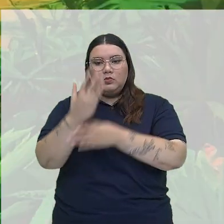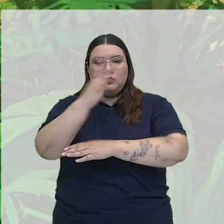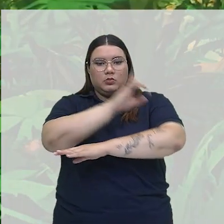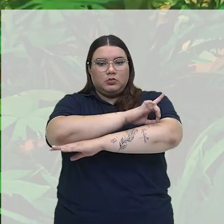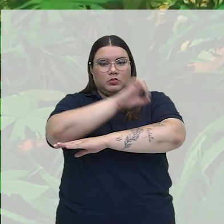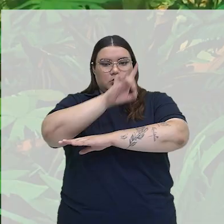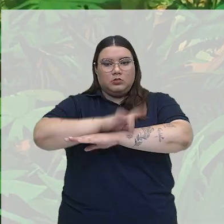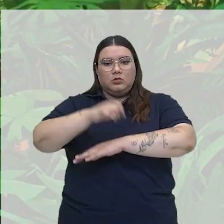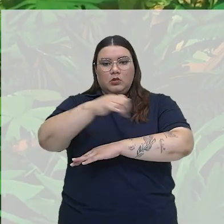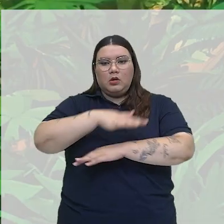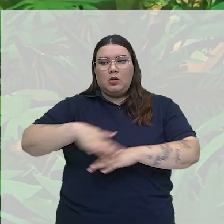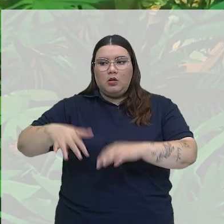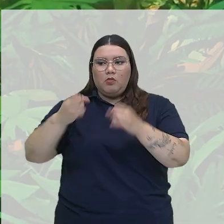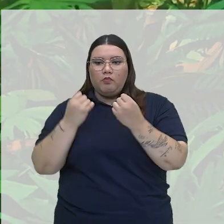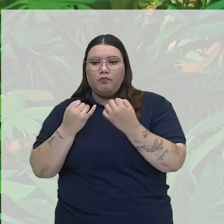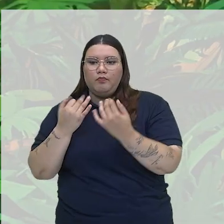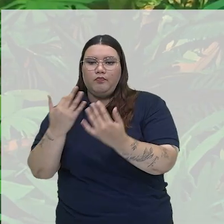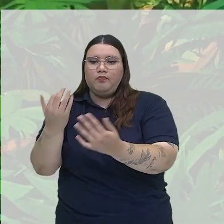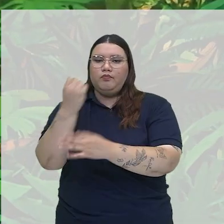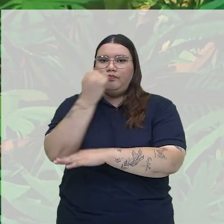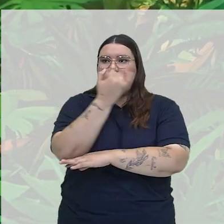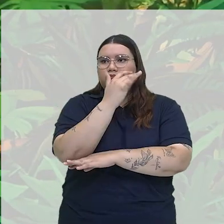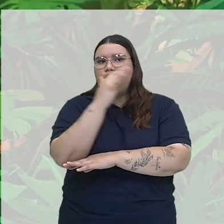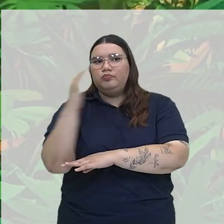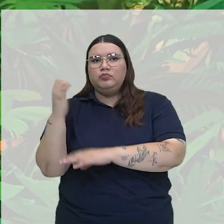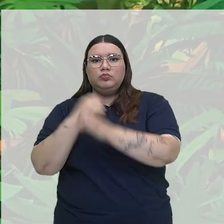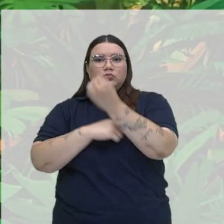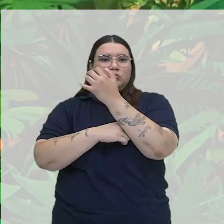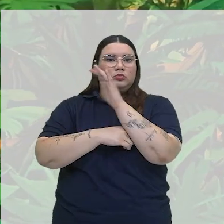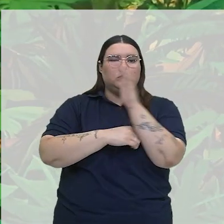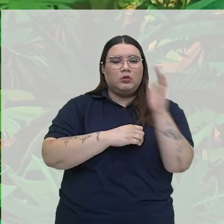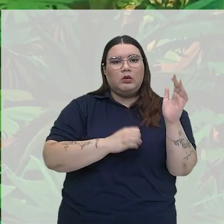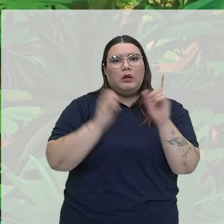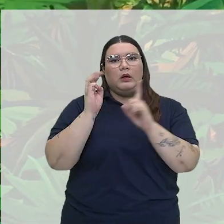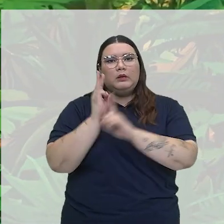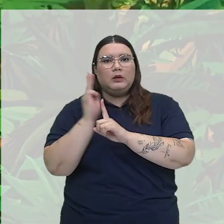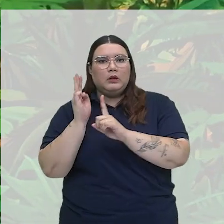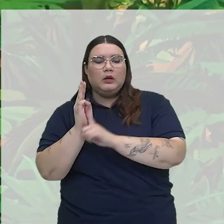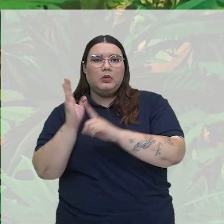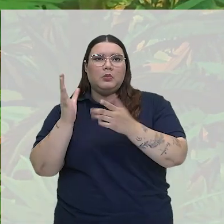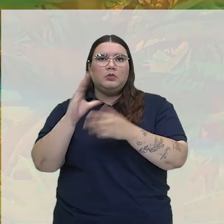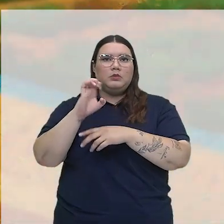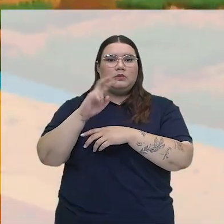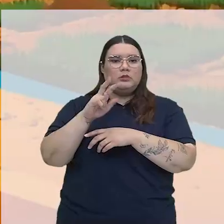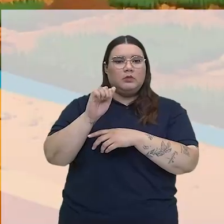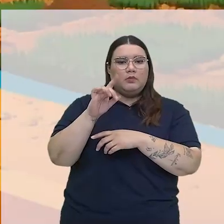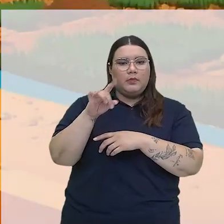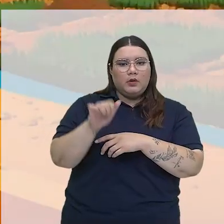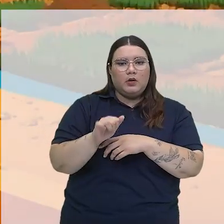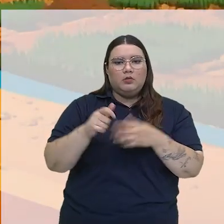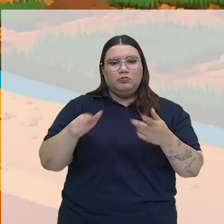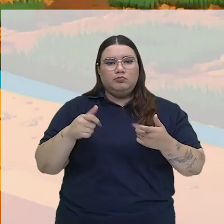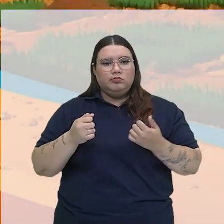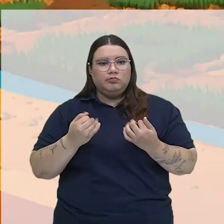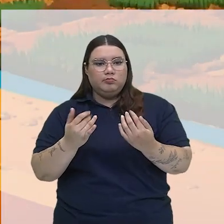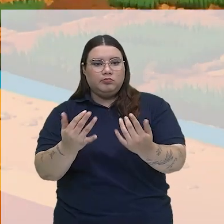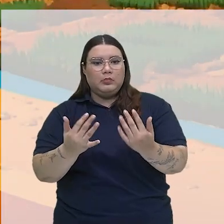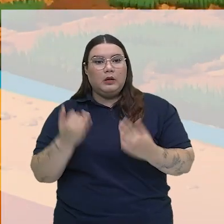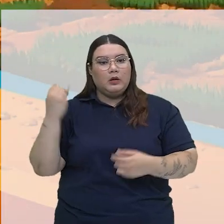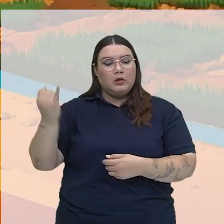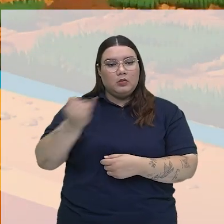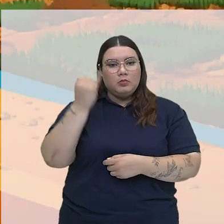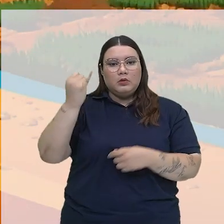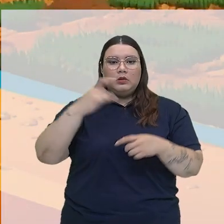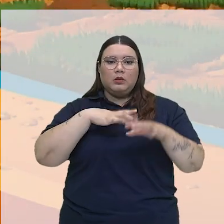deserto em terras férteis, cultivando trigo, cevada e outros alimentos. A irrigação era tão importante